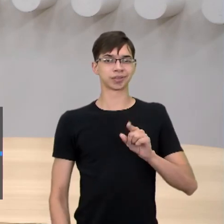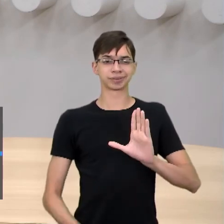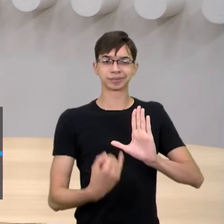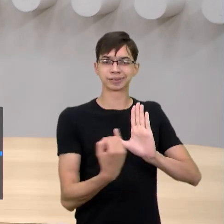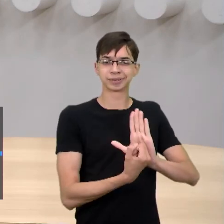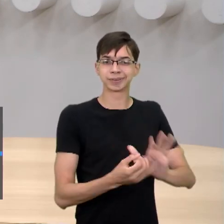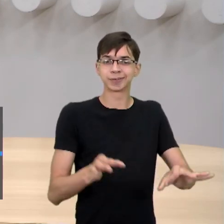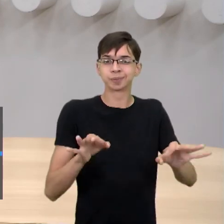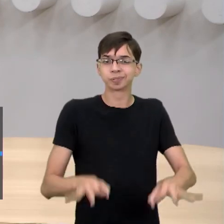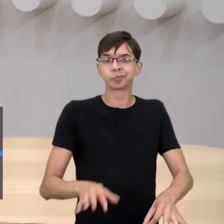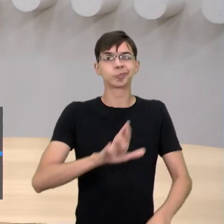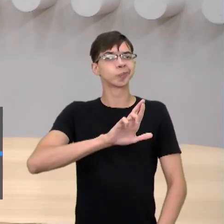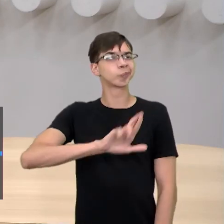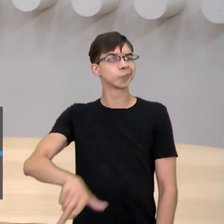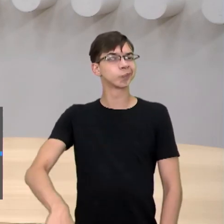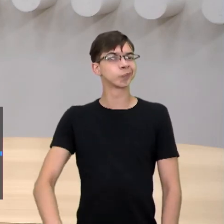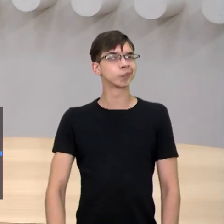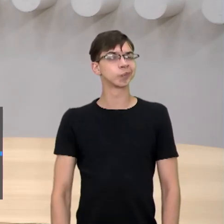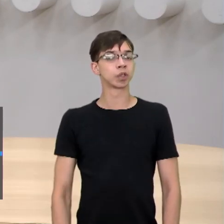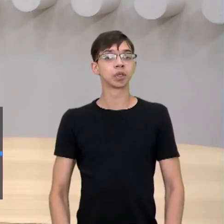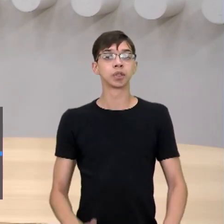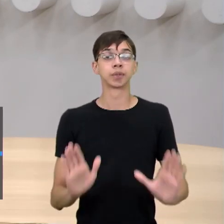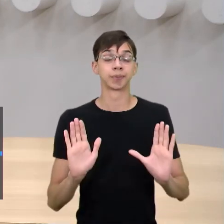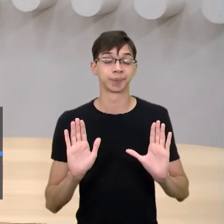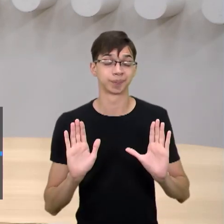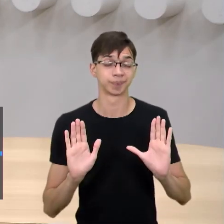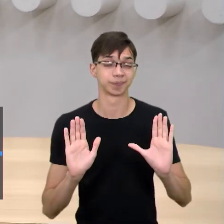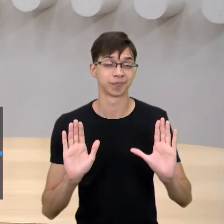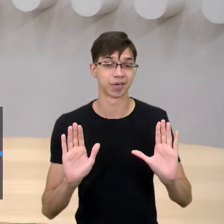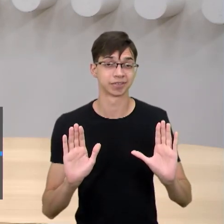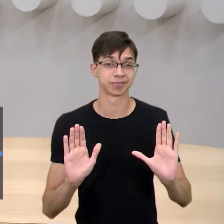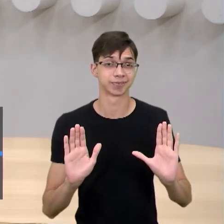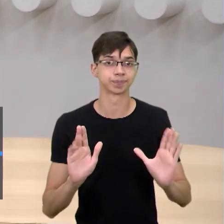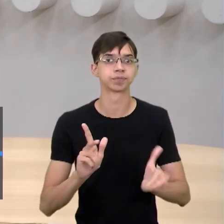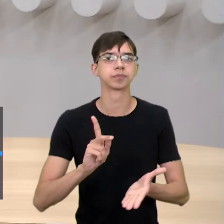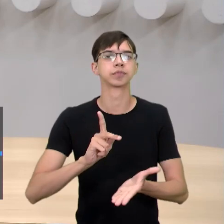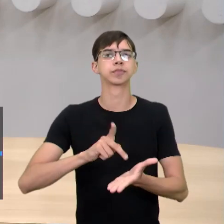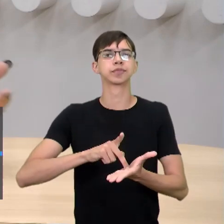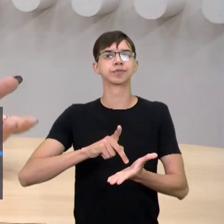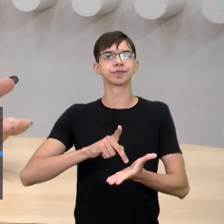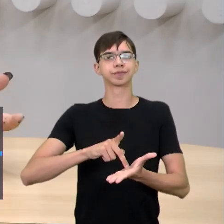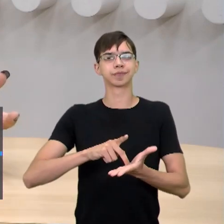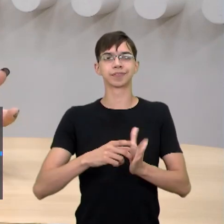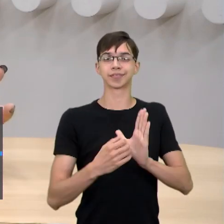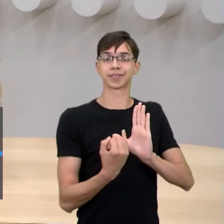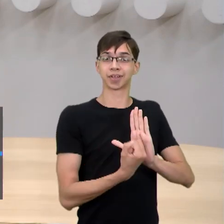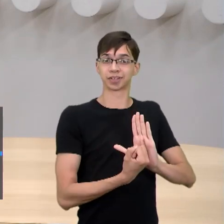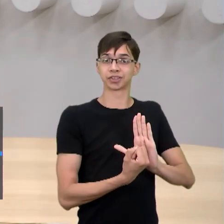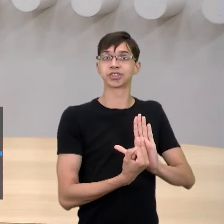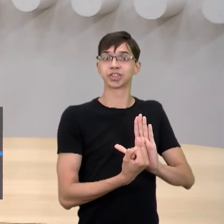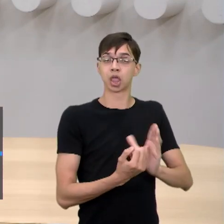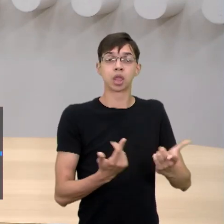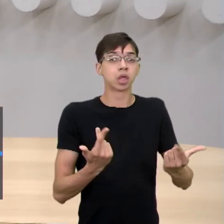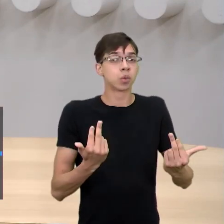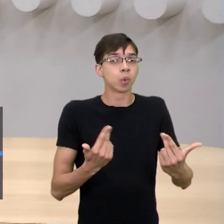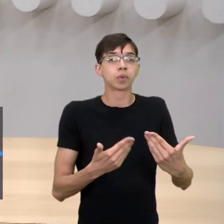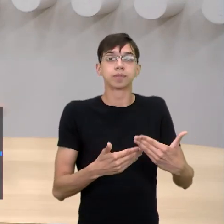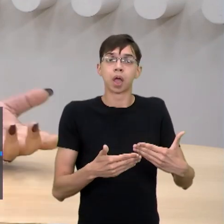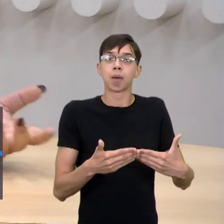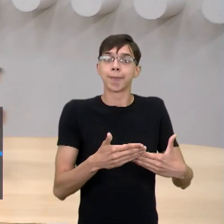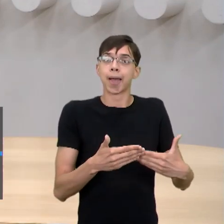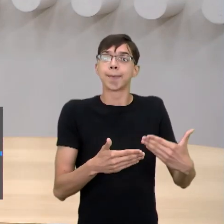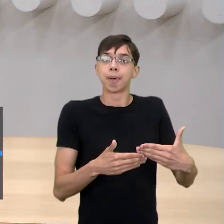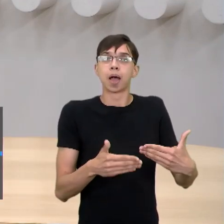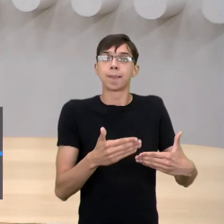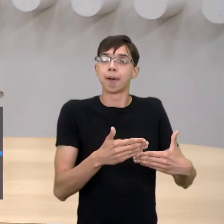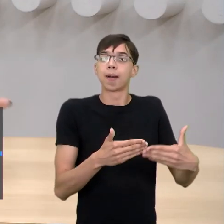te definia. Mas, na verdade, a construção da nossa identidade é um processo que não acaba. Existem coisas que eu gostava